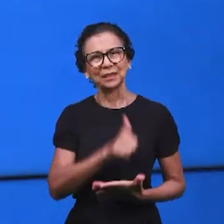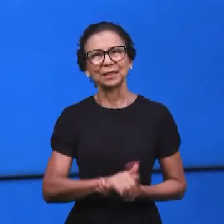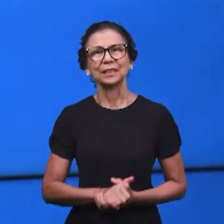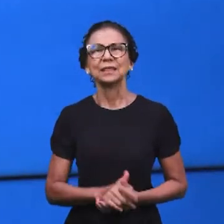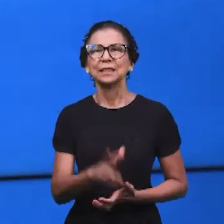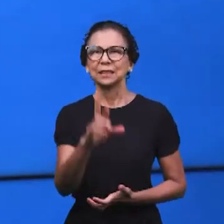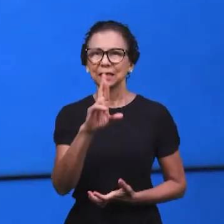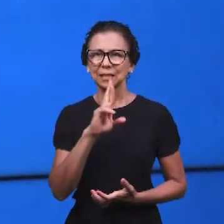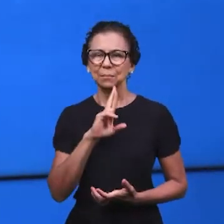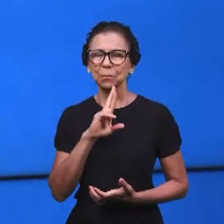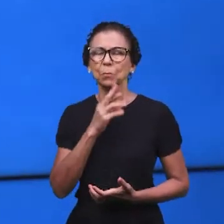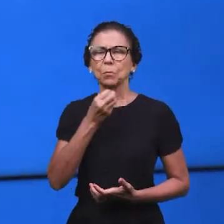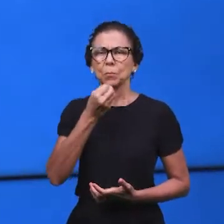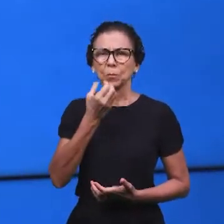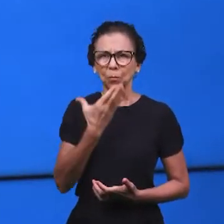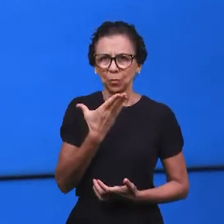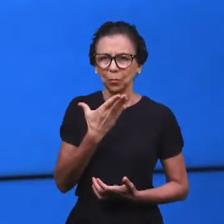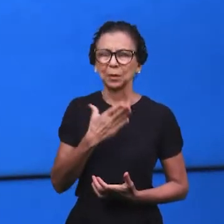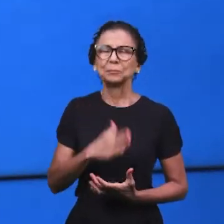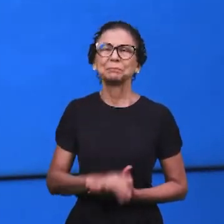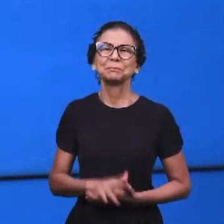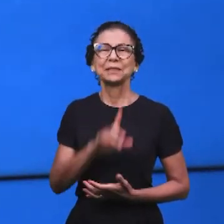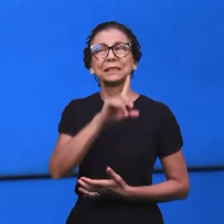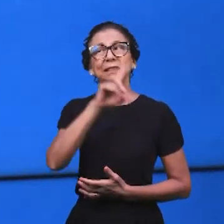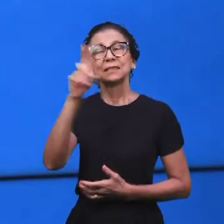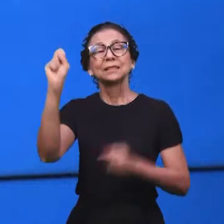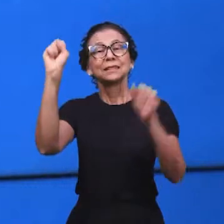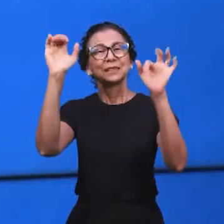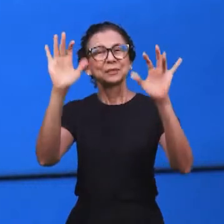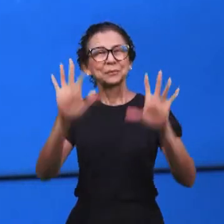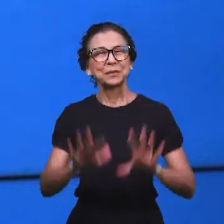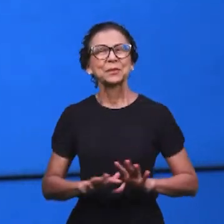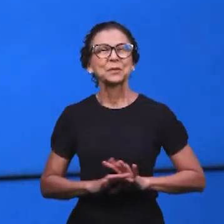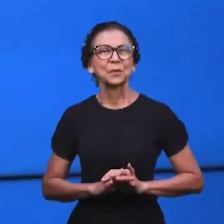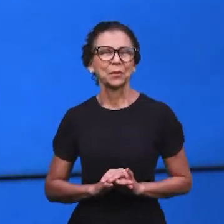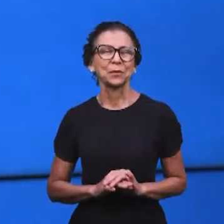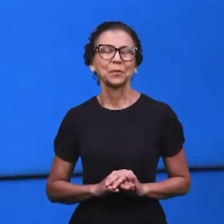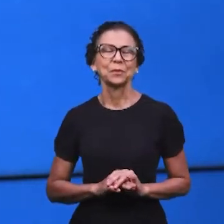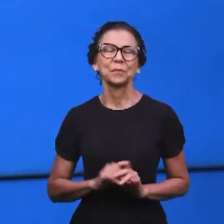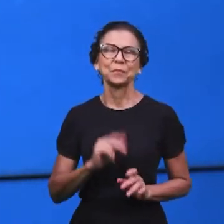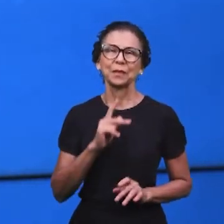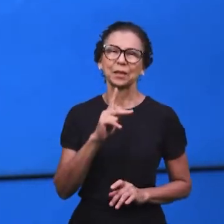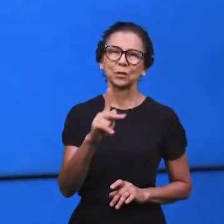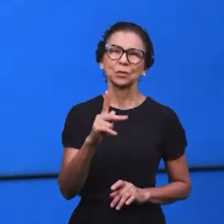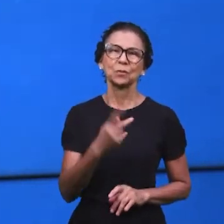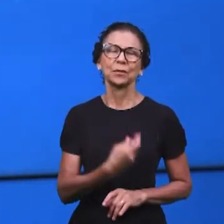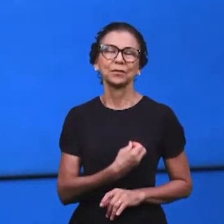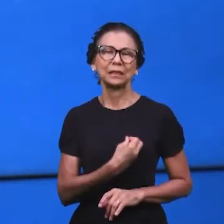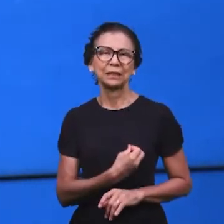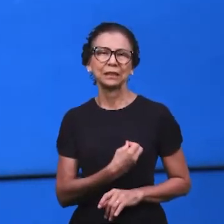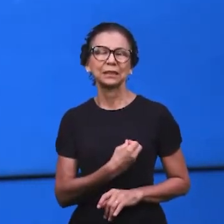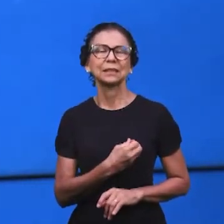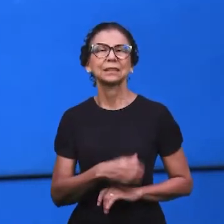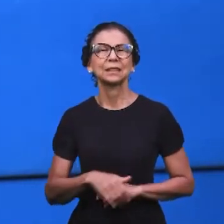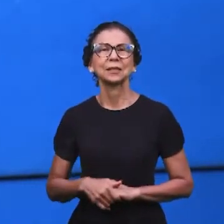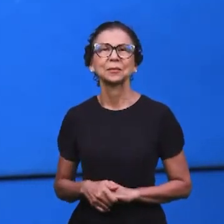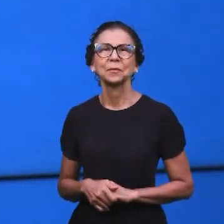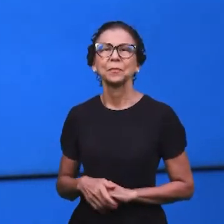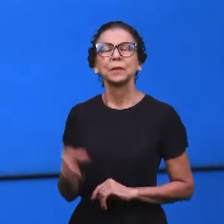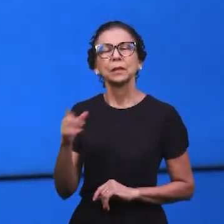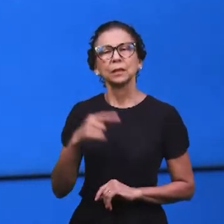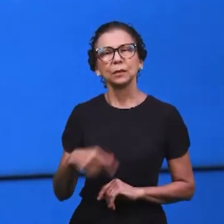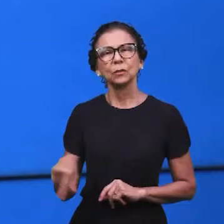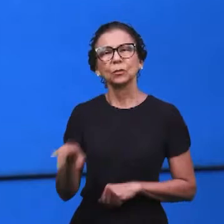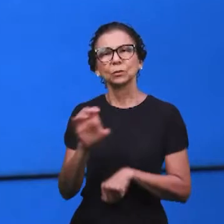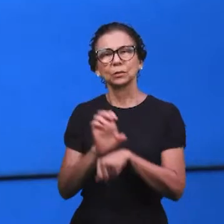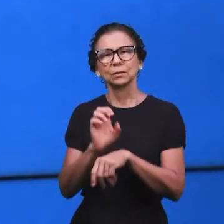respostas. Essa resposta foi muito bem colocada pela irmã. Que Deus abençoe, irmã, a sua vida de jovem e os demais jovens da nossa igreja lá em